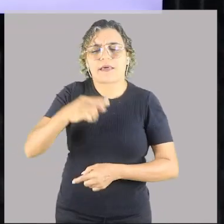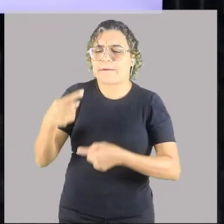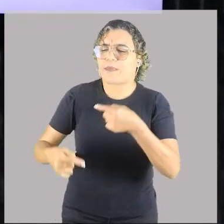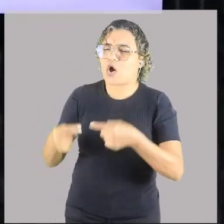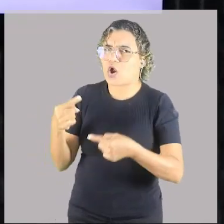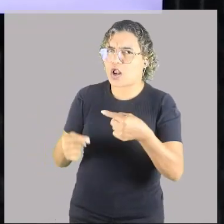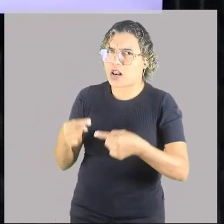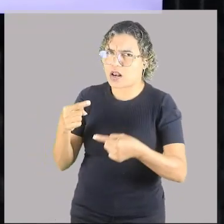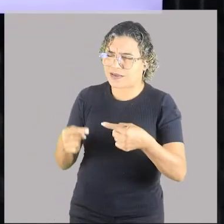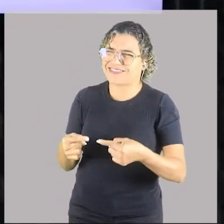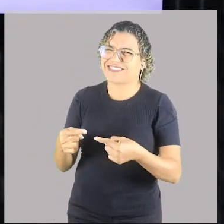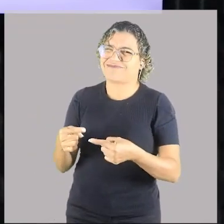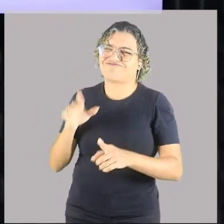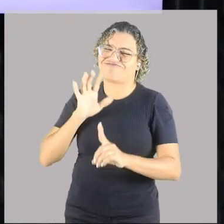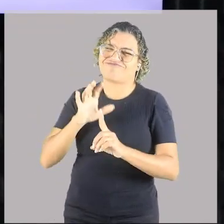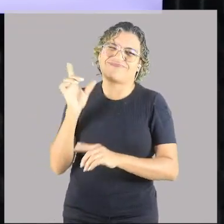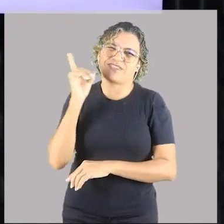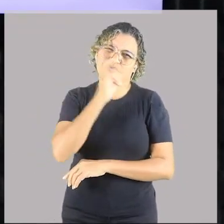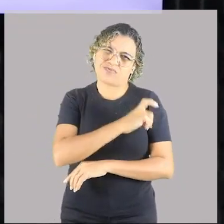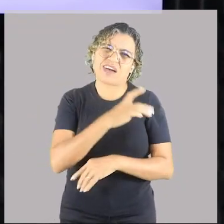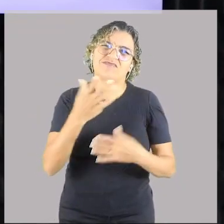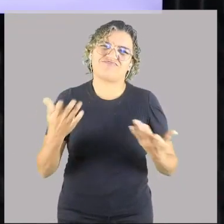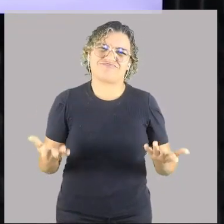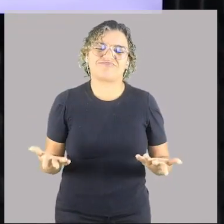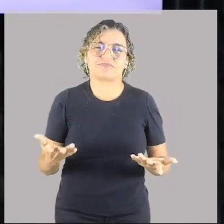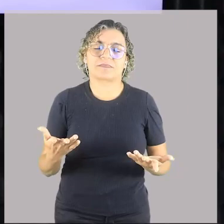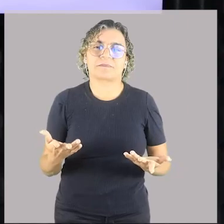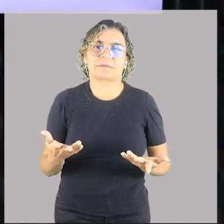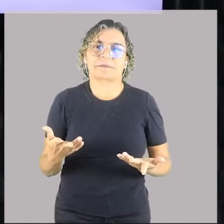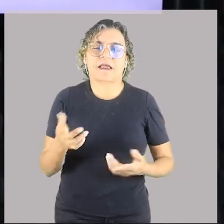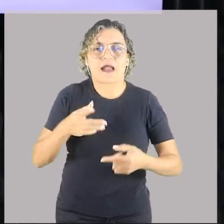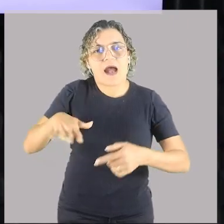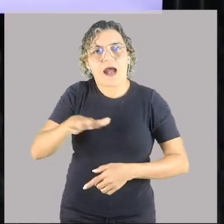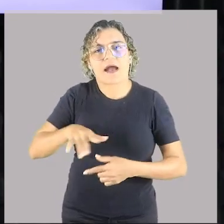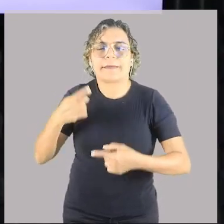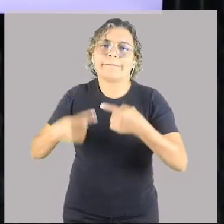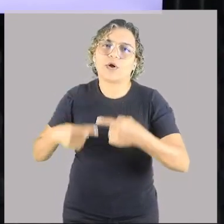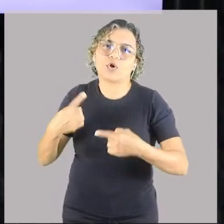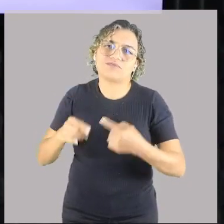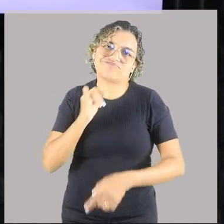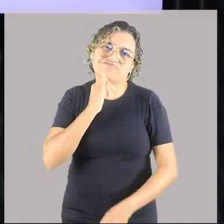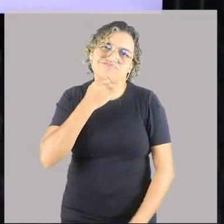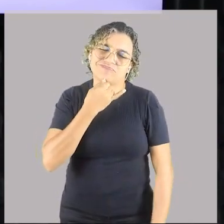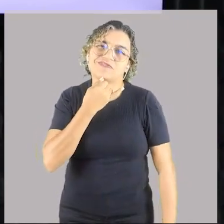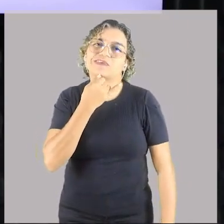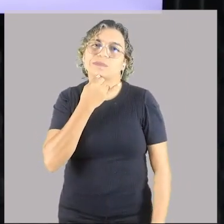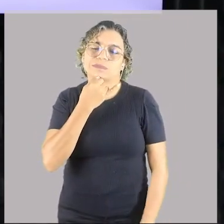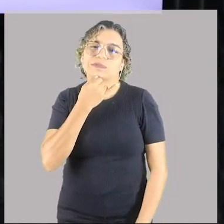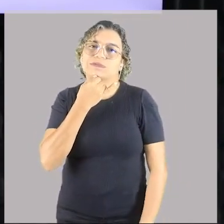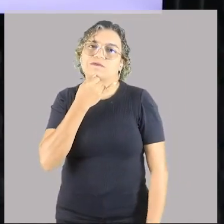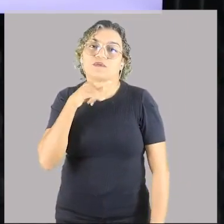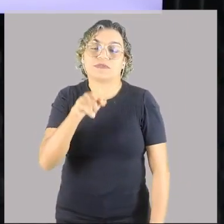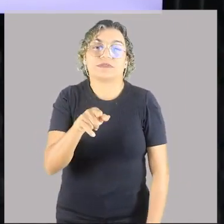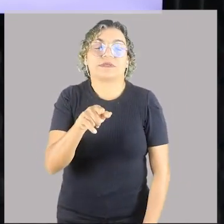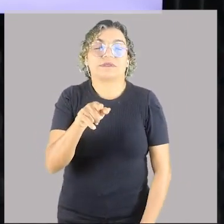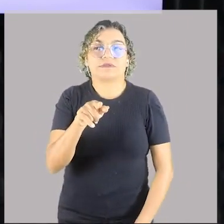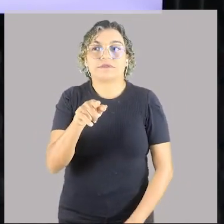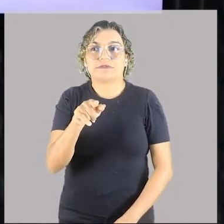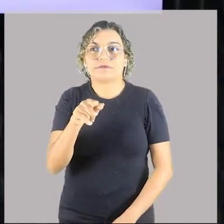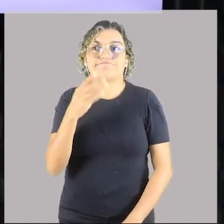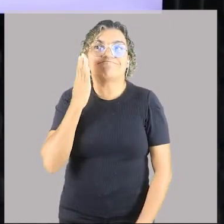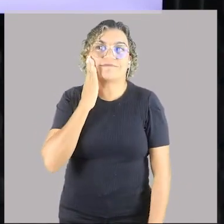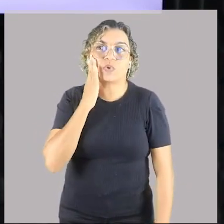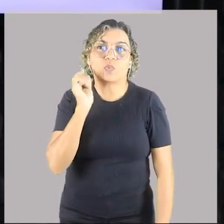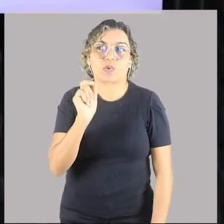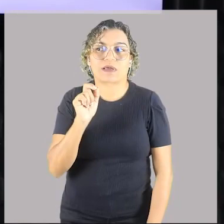político acaba dificultando. Isso é fato. As questões políticas, infelizmente, senhores, pasme, acaba